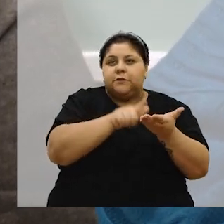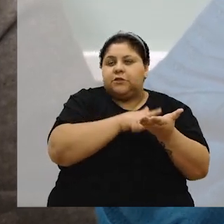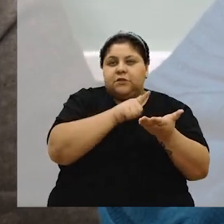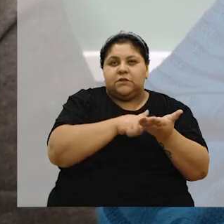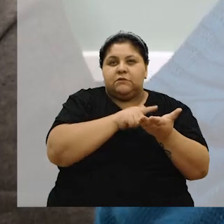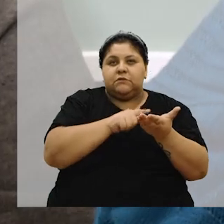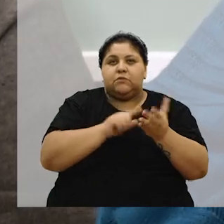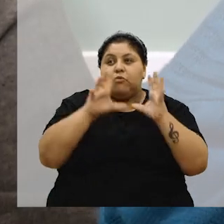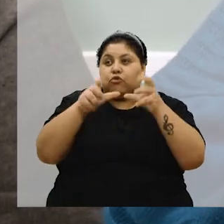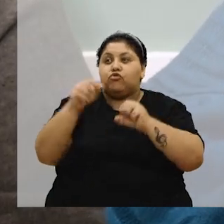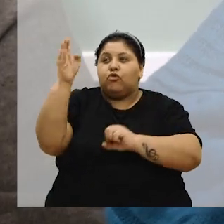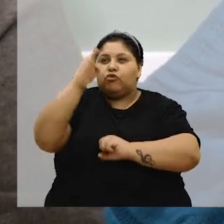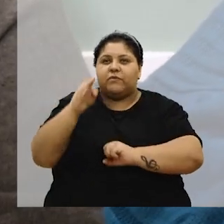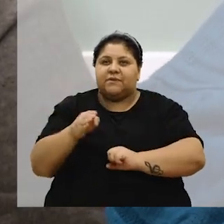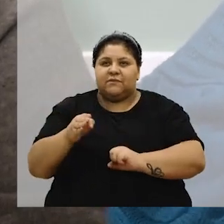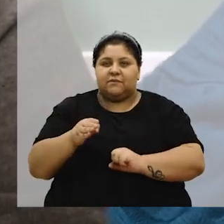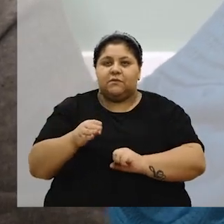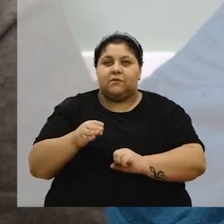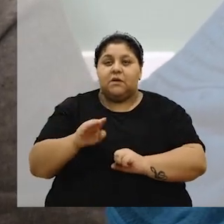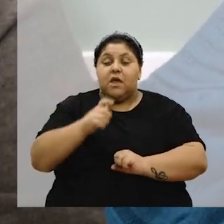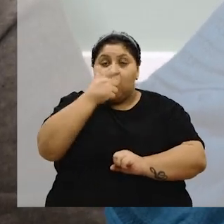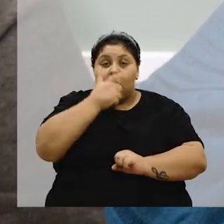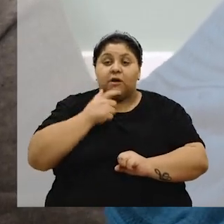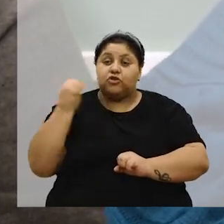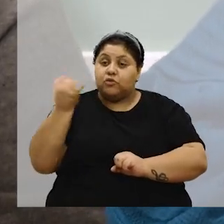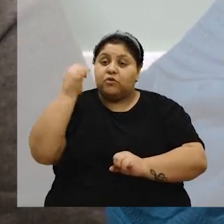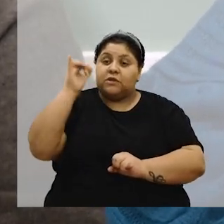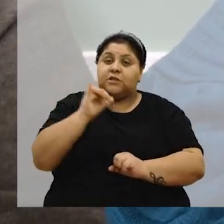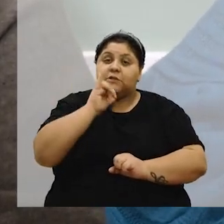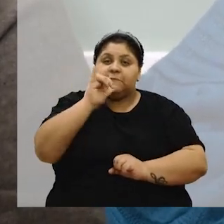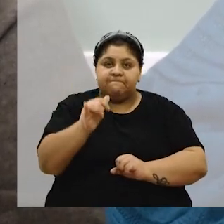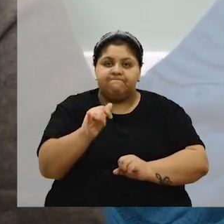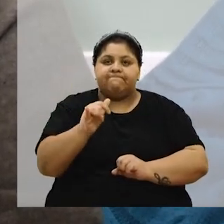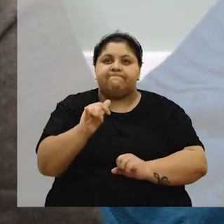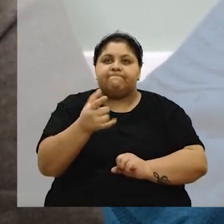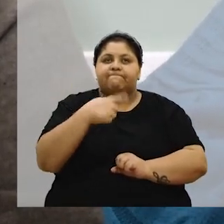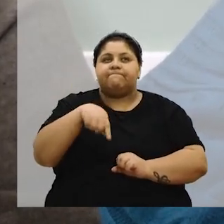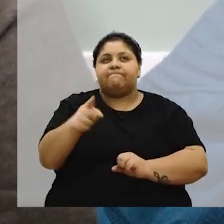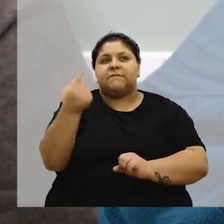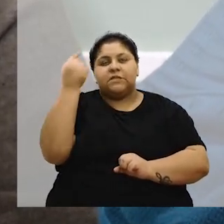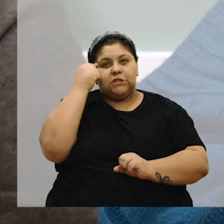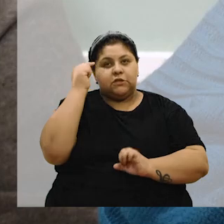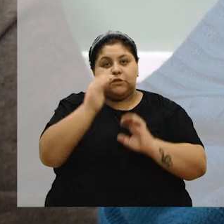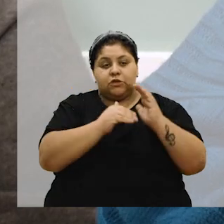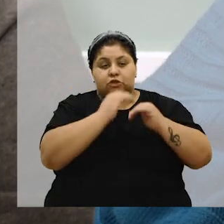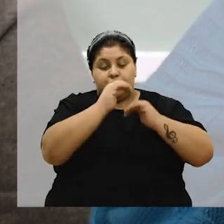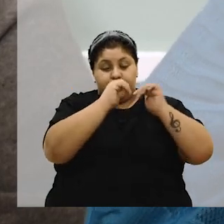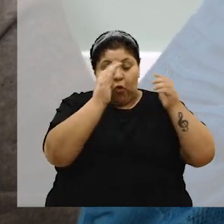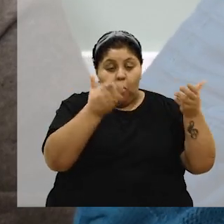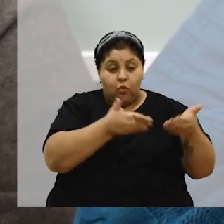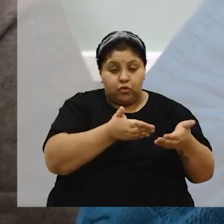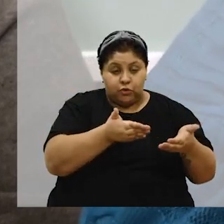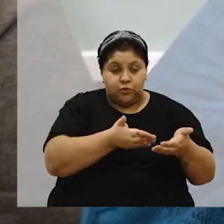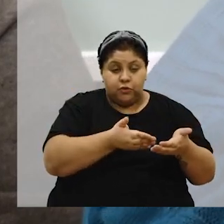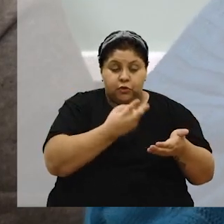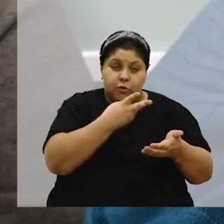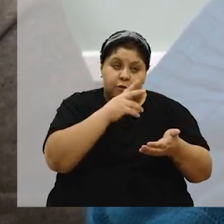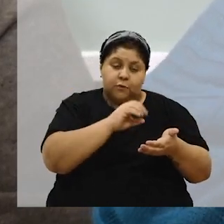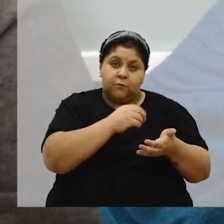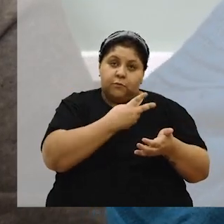Então já rompemos as barreiras. E eu acho importante pontuar que às vezes a gente pensa no desenvolvimento